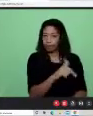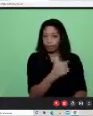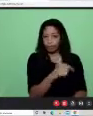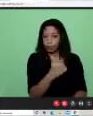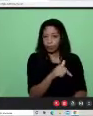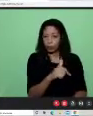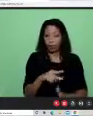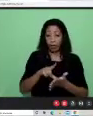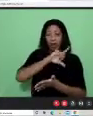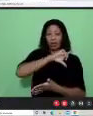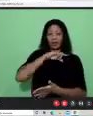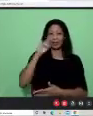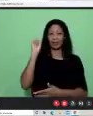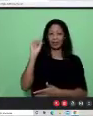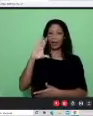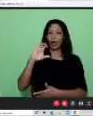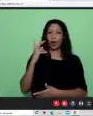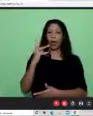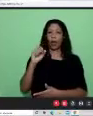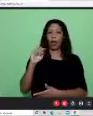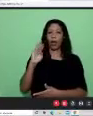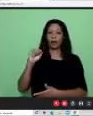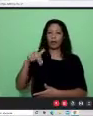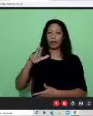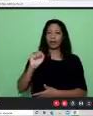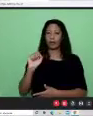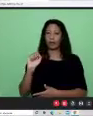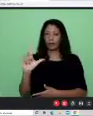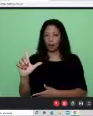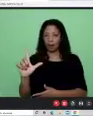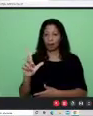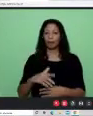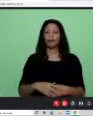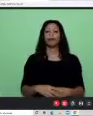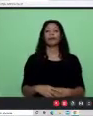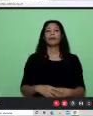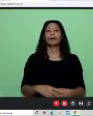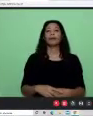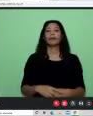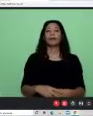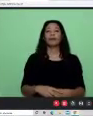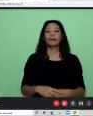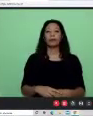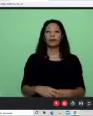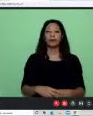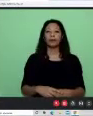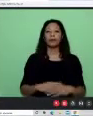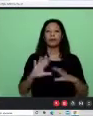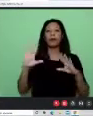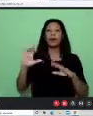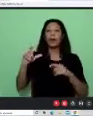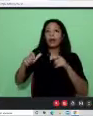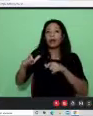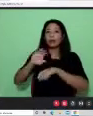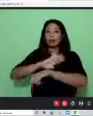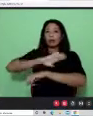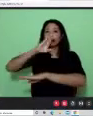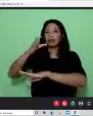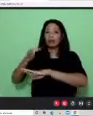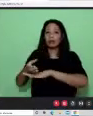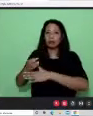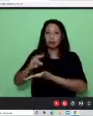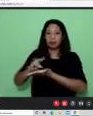aqui na Coabinal, e aí posteriormente ia ser o CER, lá onde funciona hoje o hospital de campanha, devido à pandemia, o